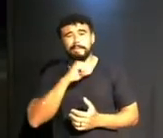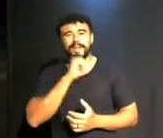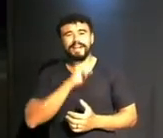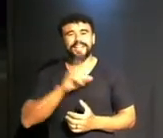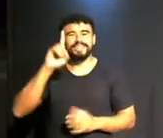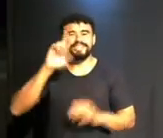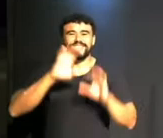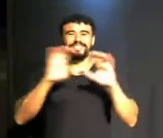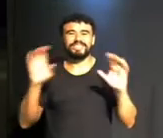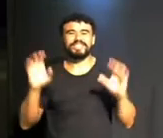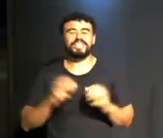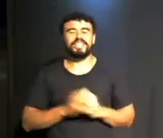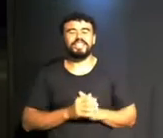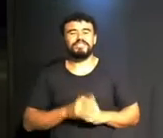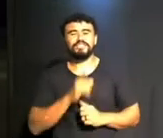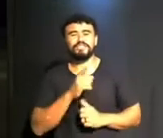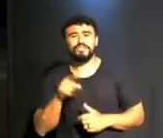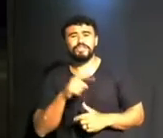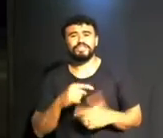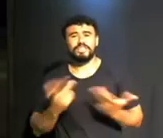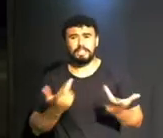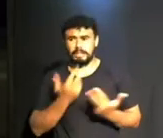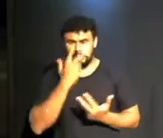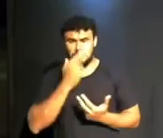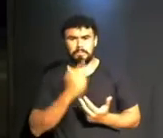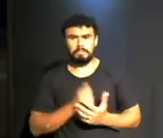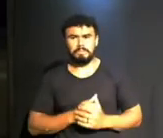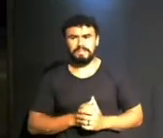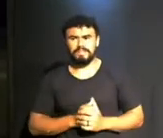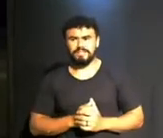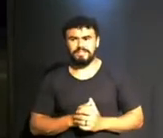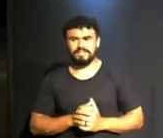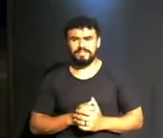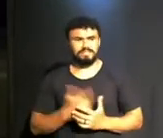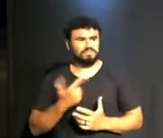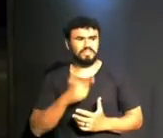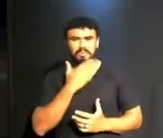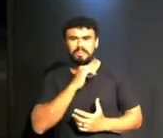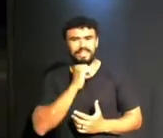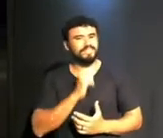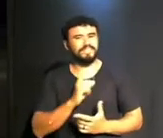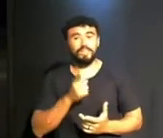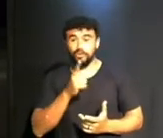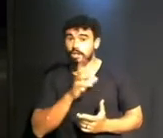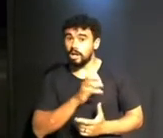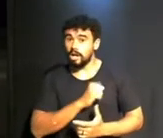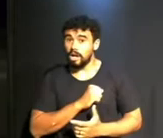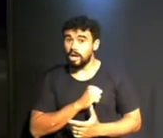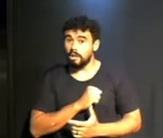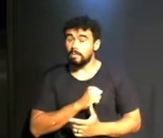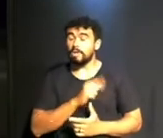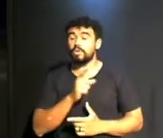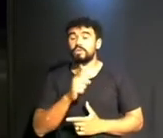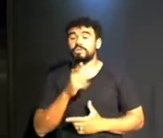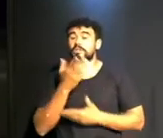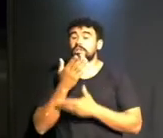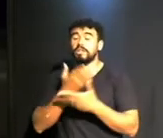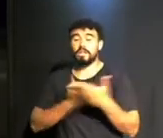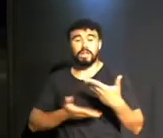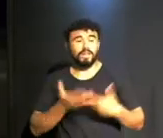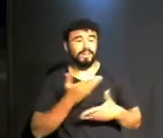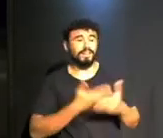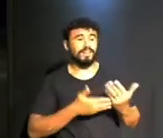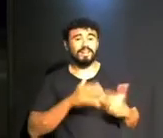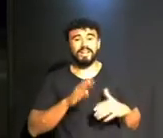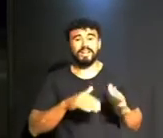no céu então Não ande não haja como órfão você ama o pai celestial ou seu relacionamento com seu pai